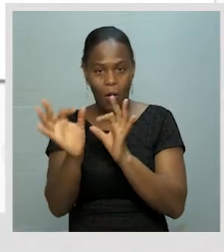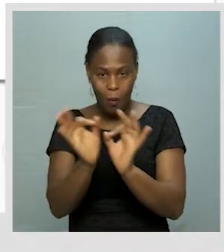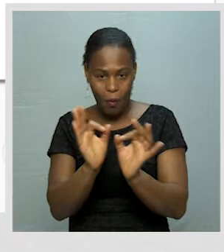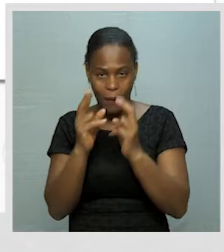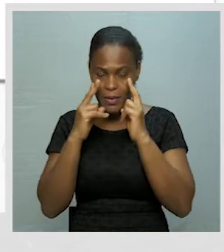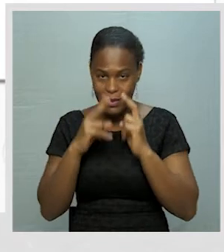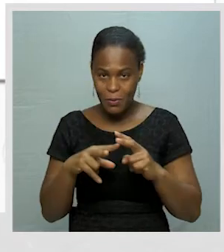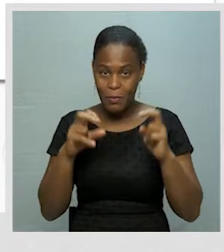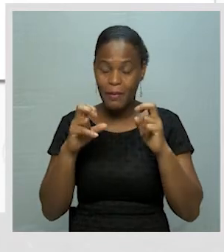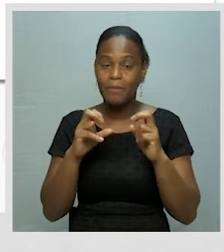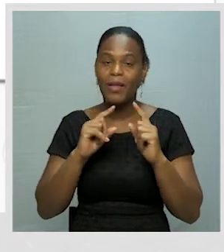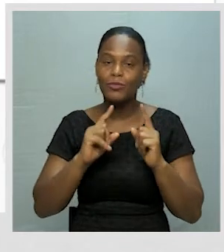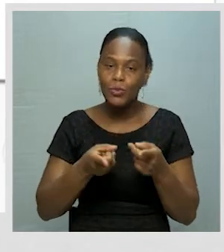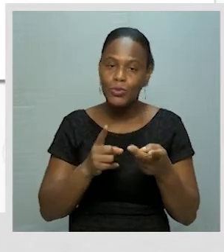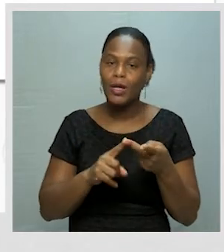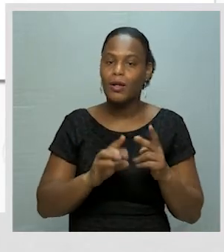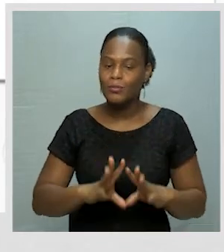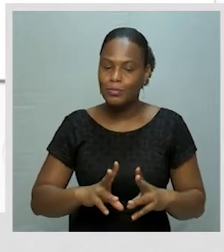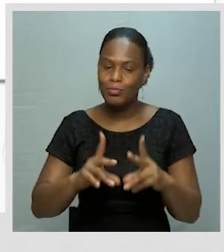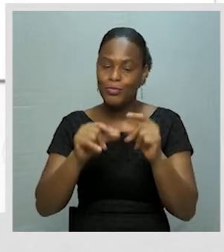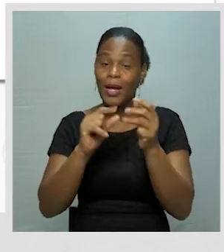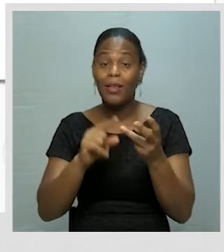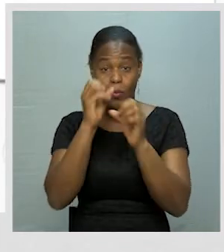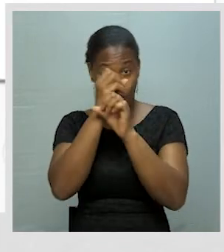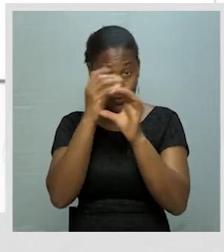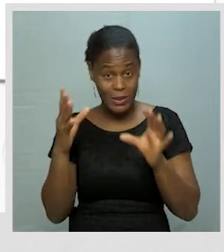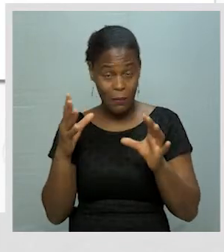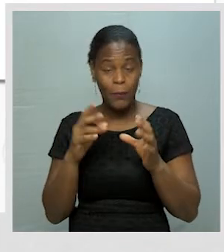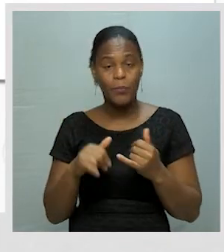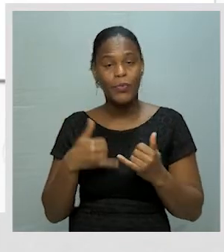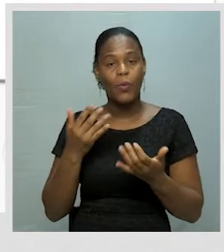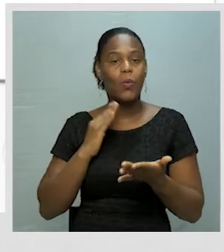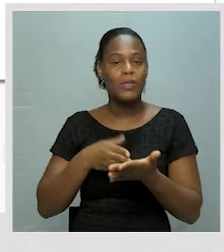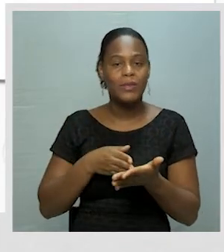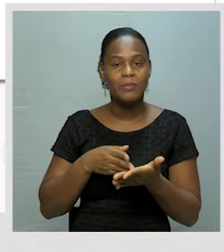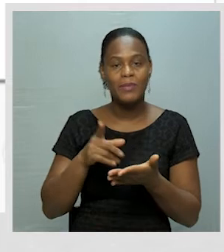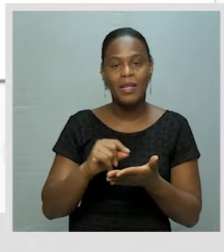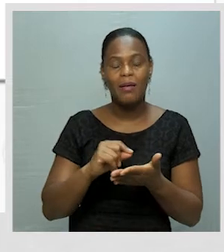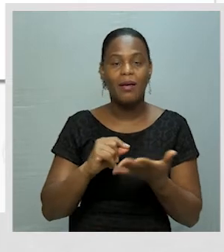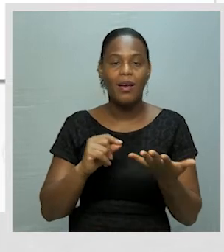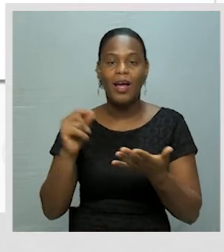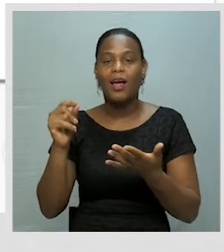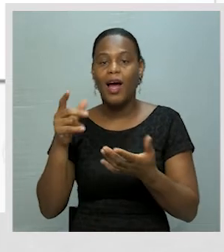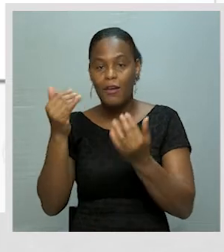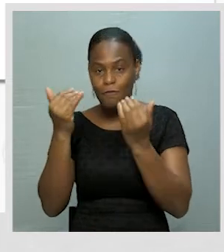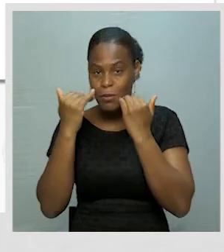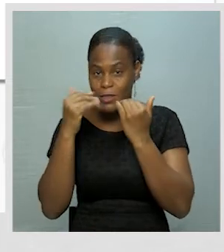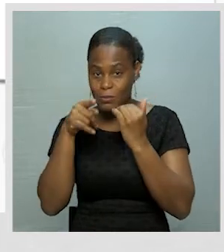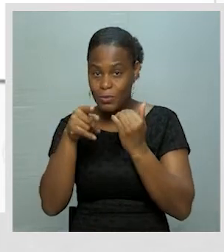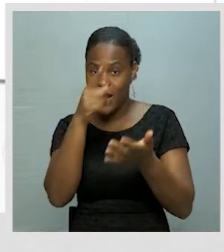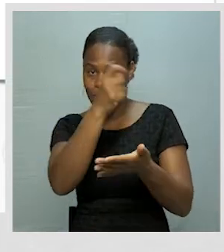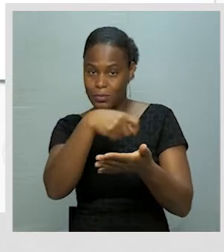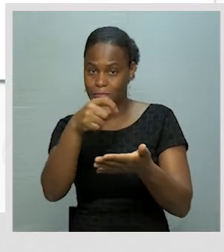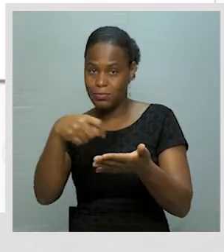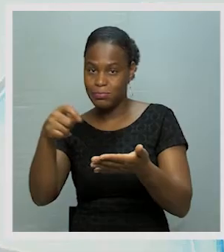portanto, introdução, desenvolvimento e conclusão. E, por último, registar as indicações fornecidas